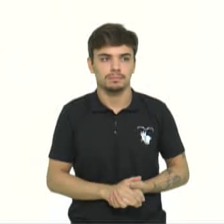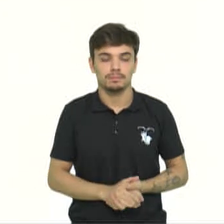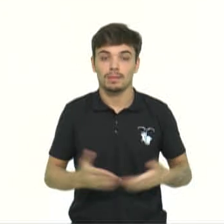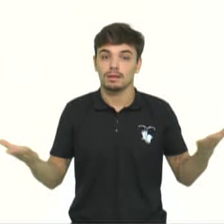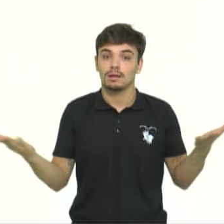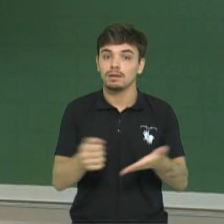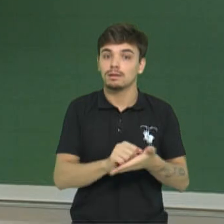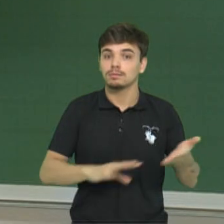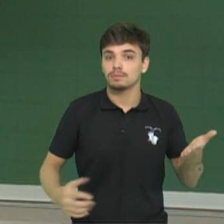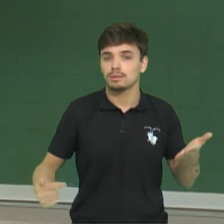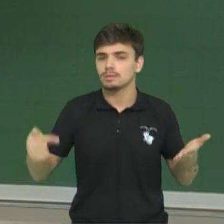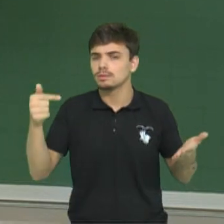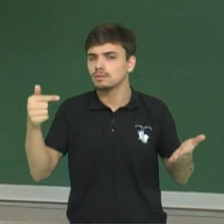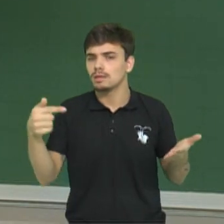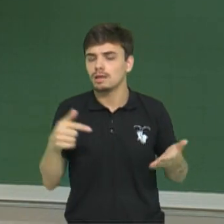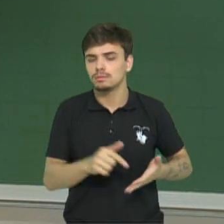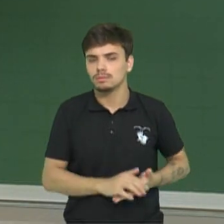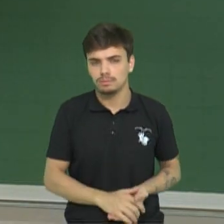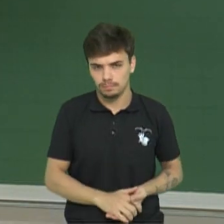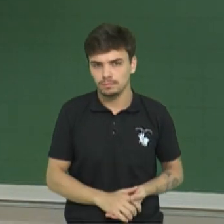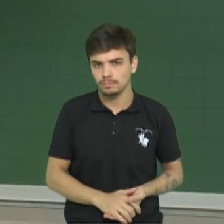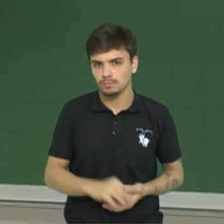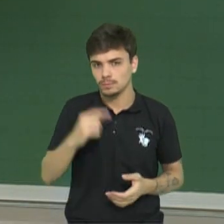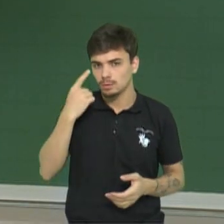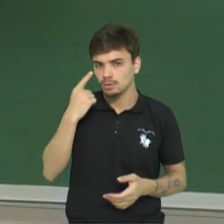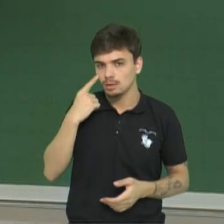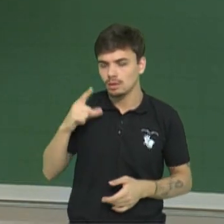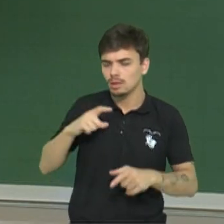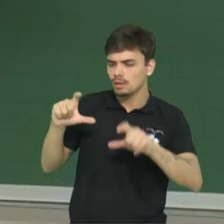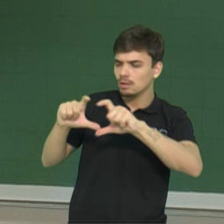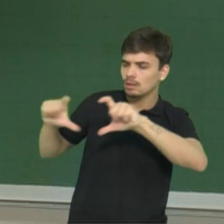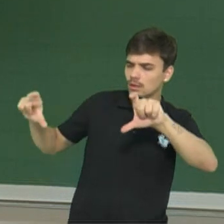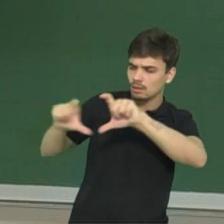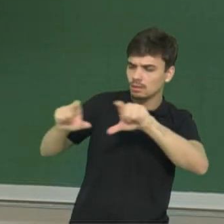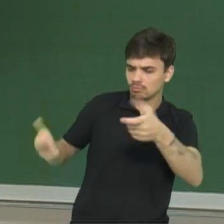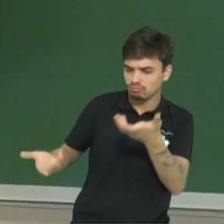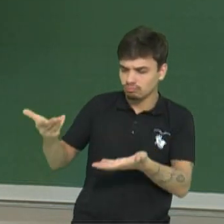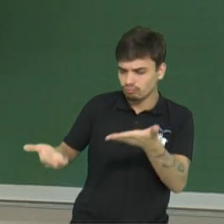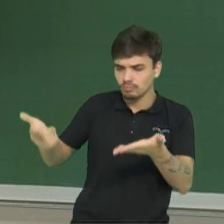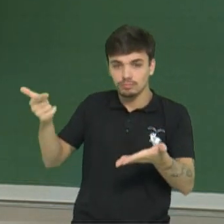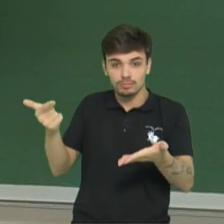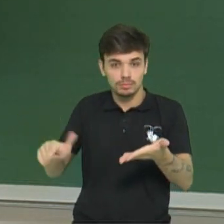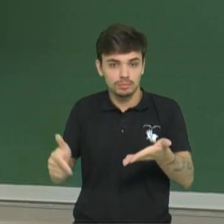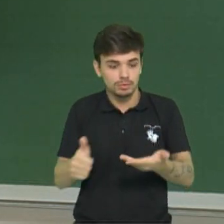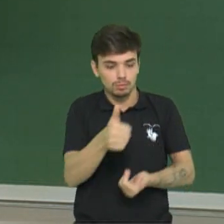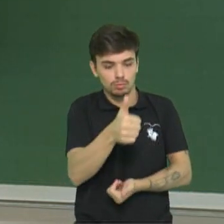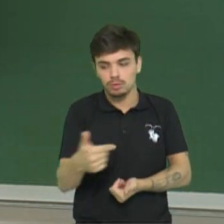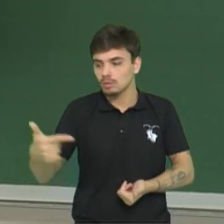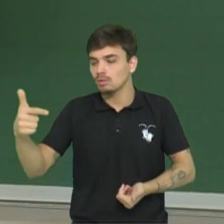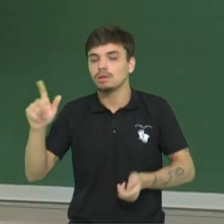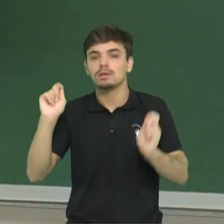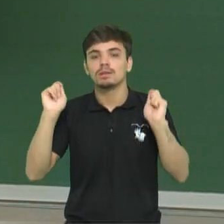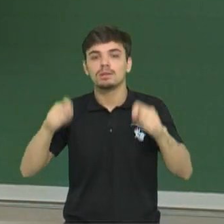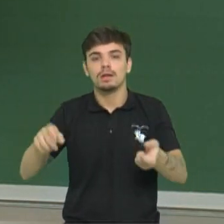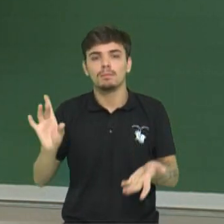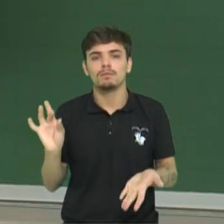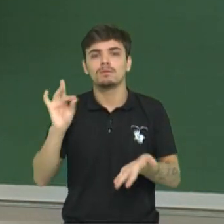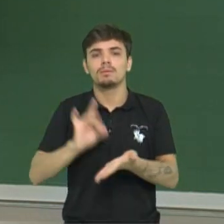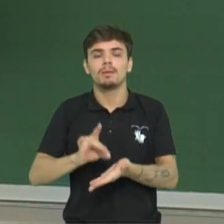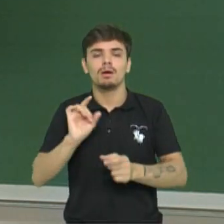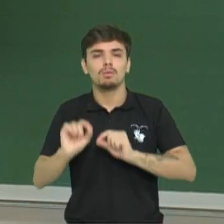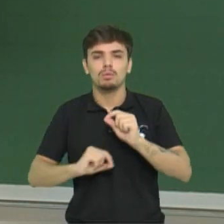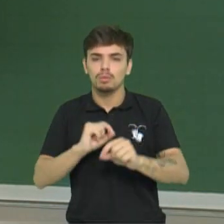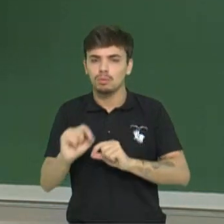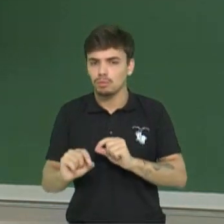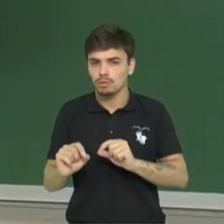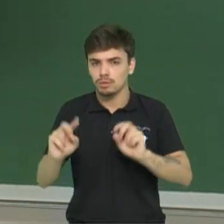Agora atividade 7. Sejam as equações não equilibradas, 1 e 2, sobre elas podemos afirmar, depois